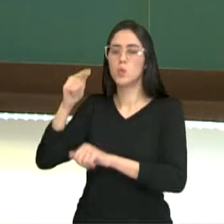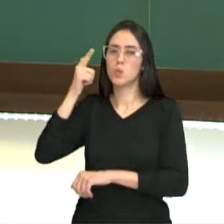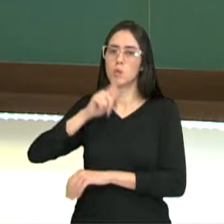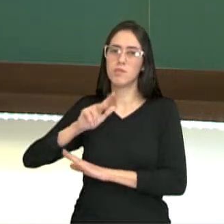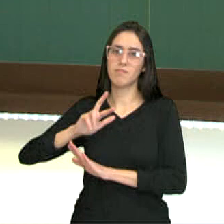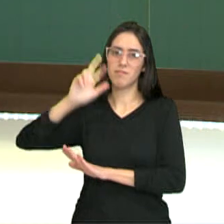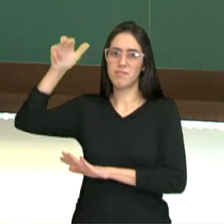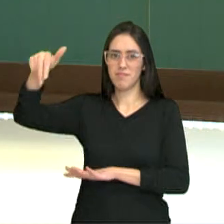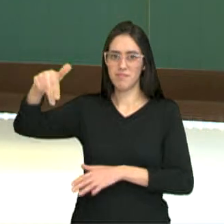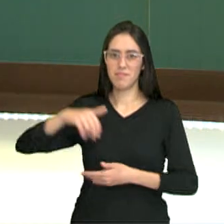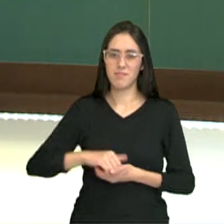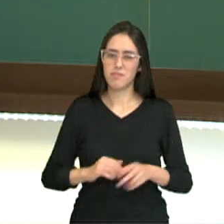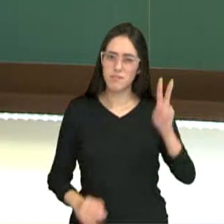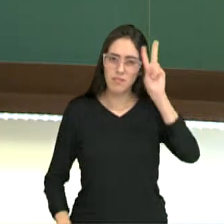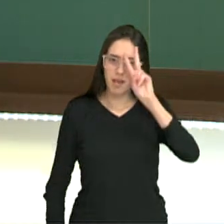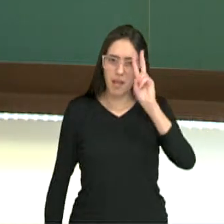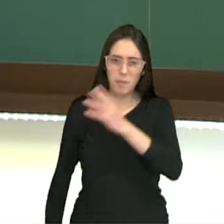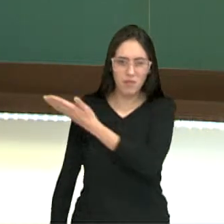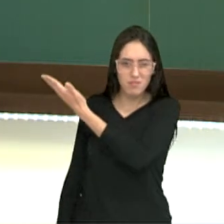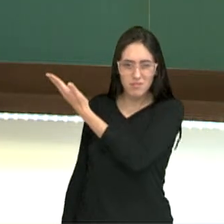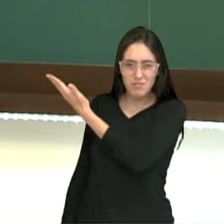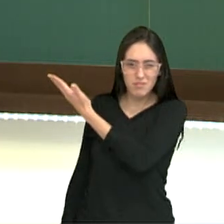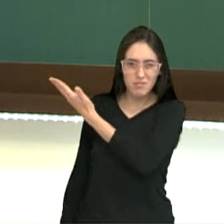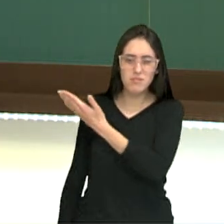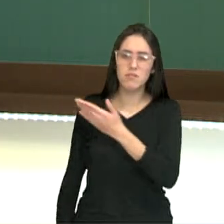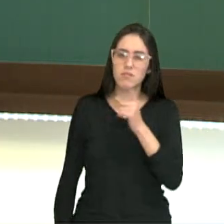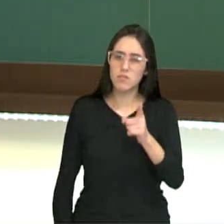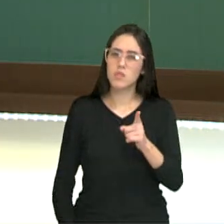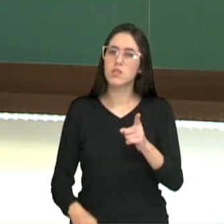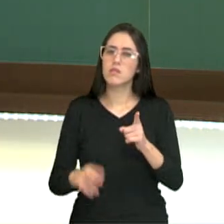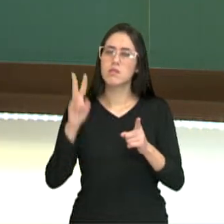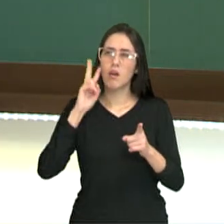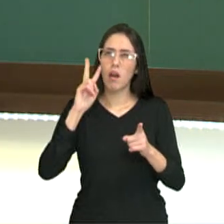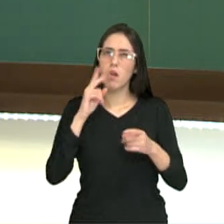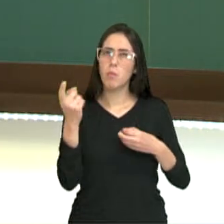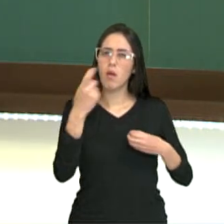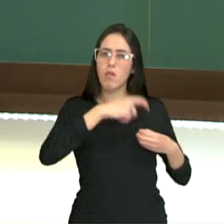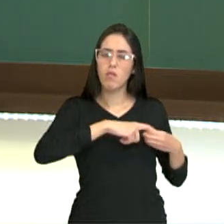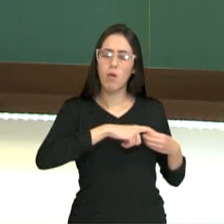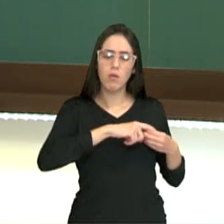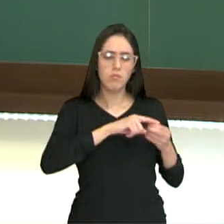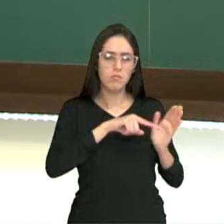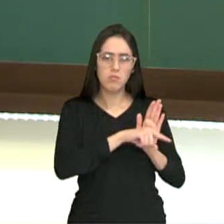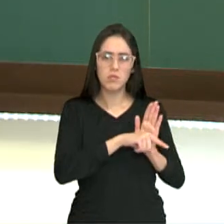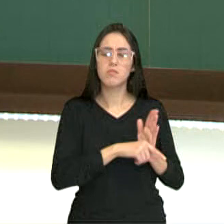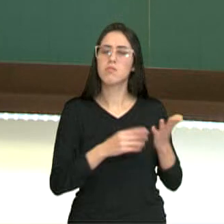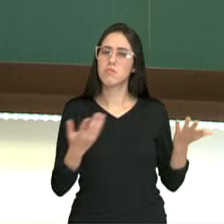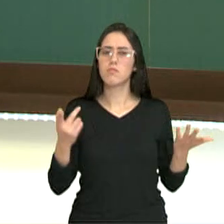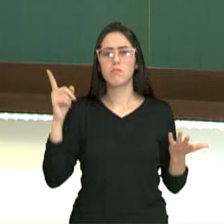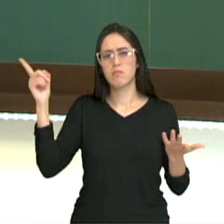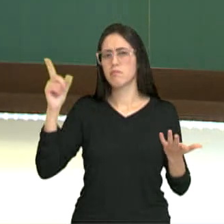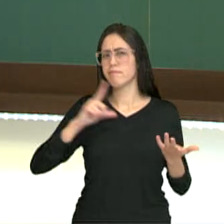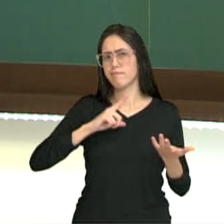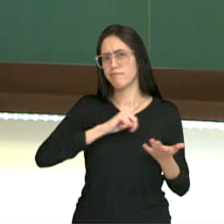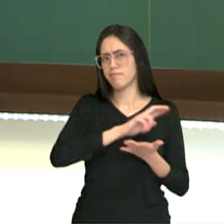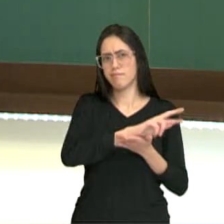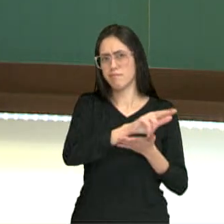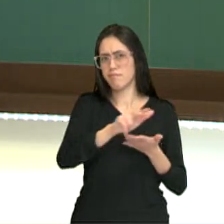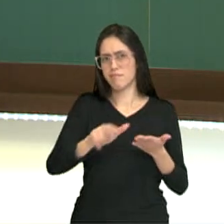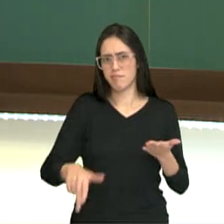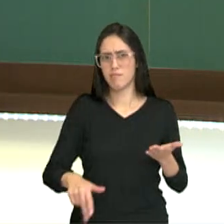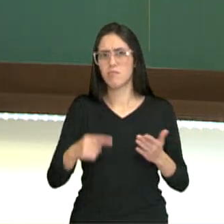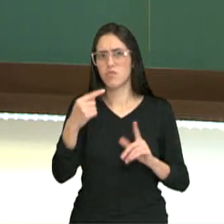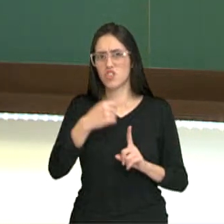obstáculo. Lembraram dele, gente? Precisaram voltar nas anotações? É só uma das diversas manobras que nós conversamos,